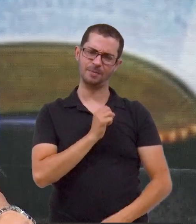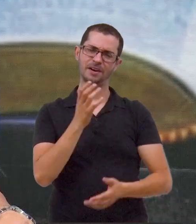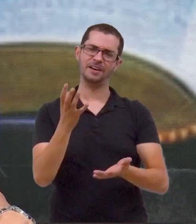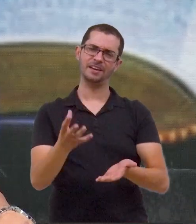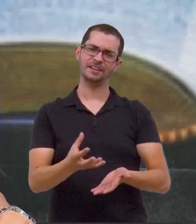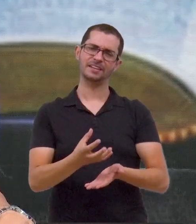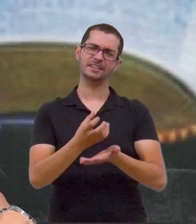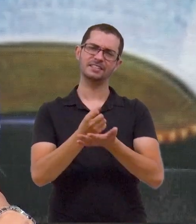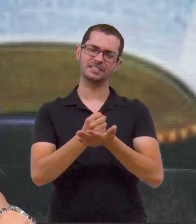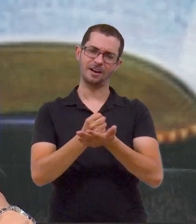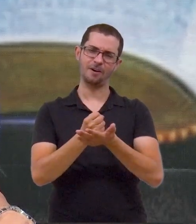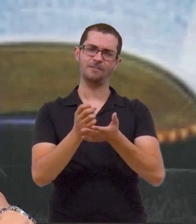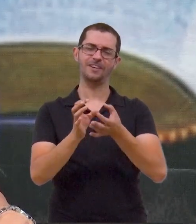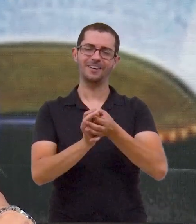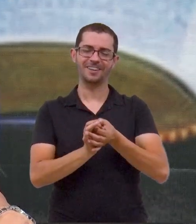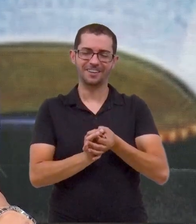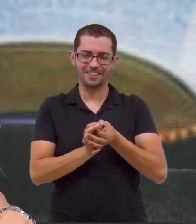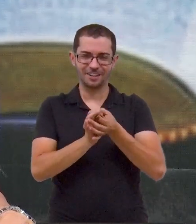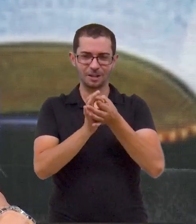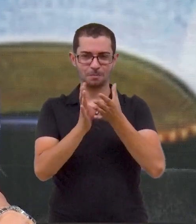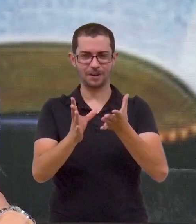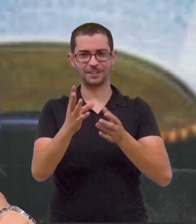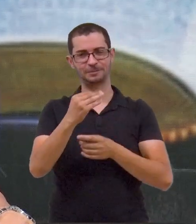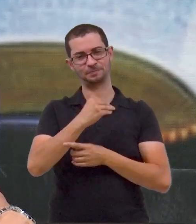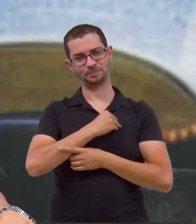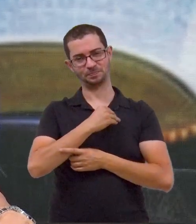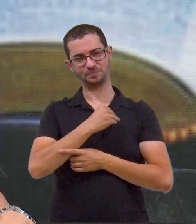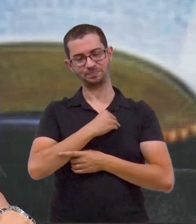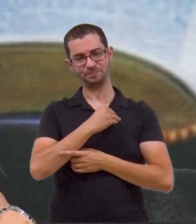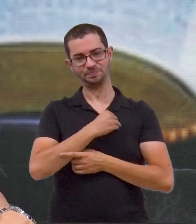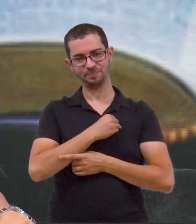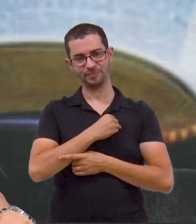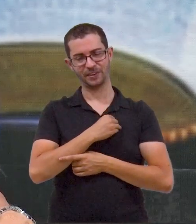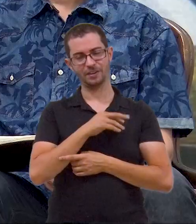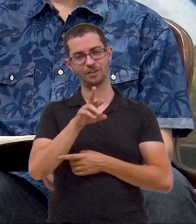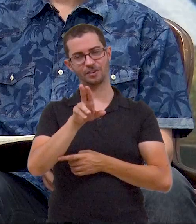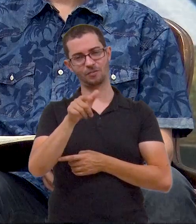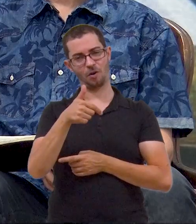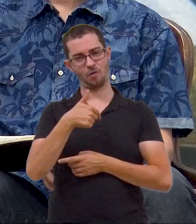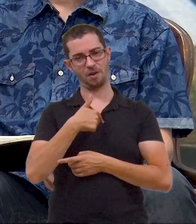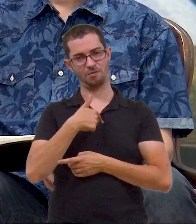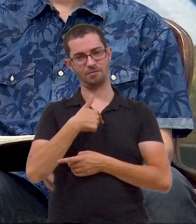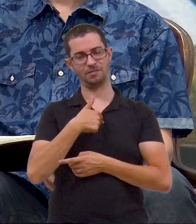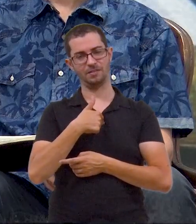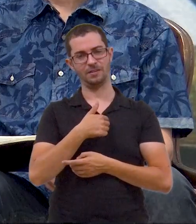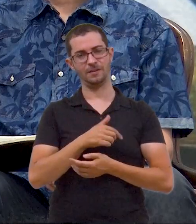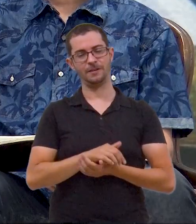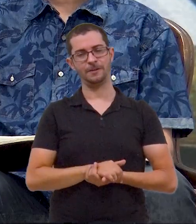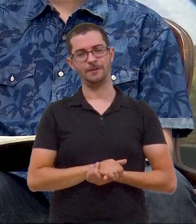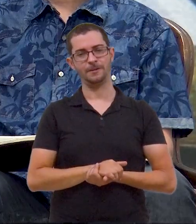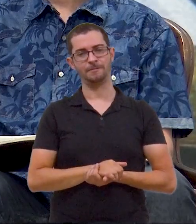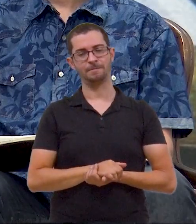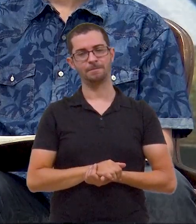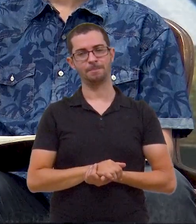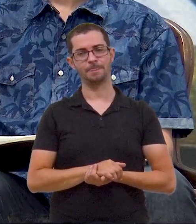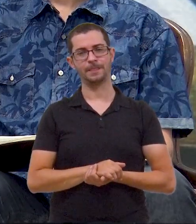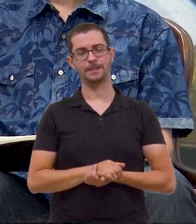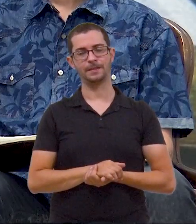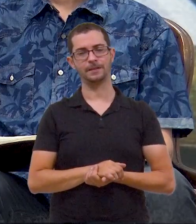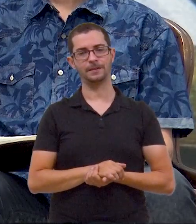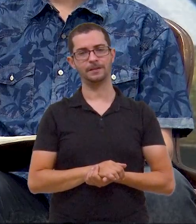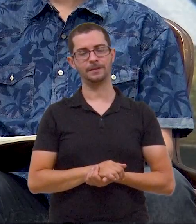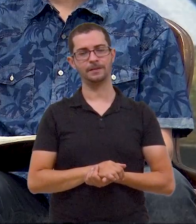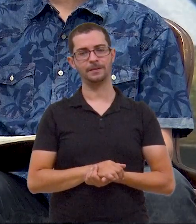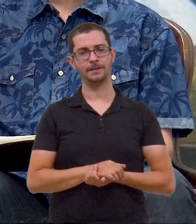salva, que liberta pecadores indignos como eu. Amém. Como eu também. Não é?